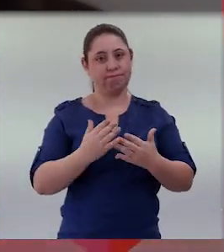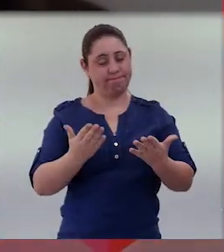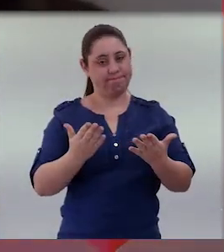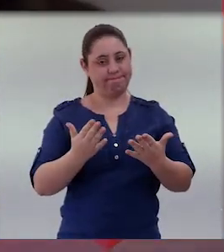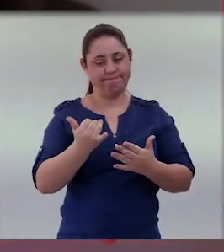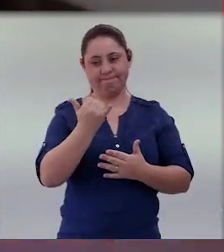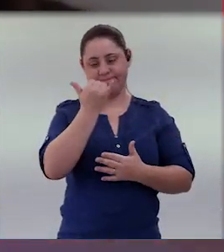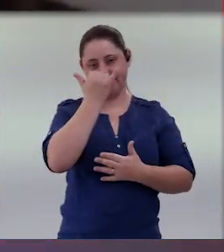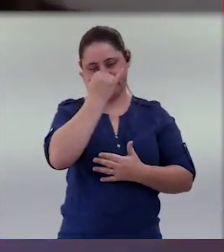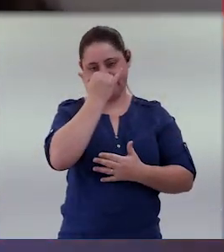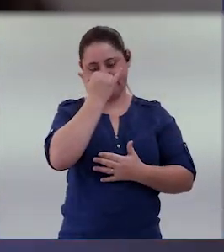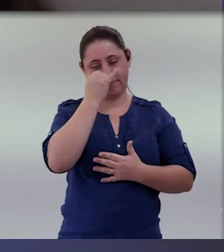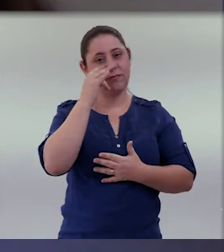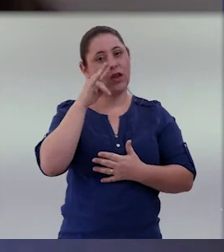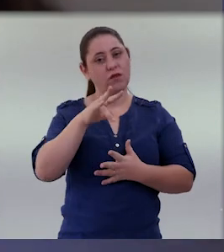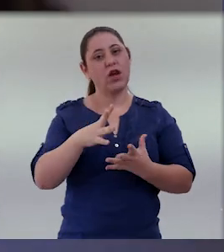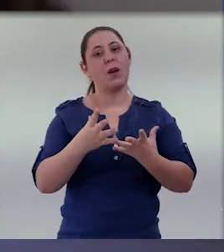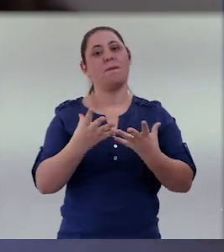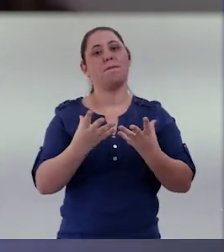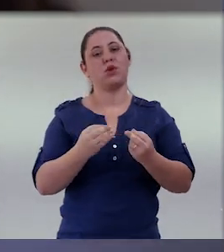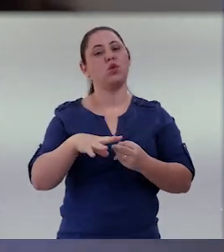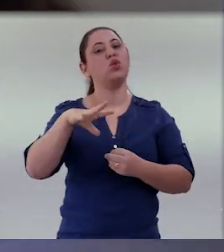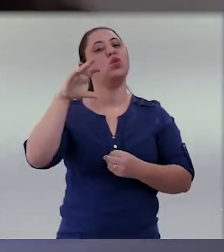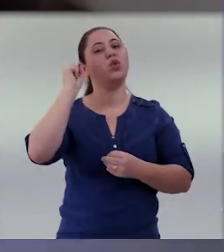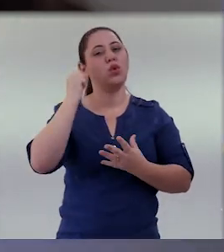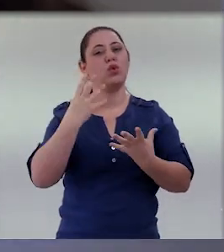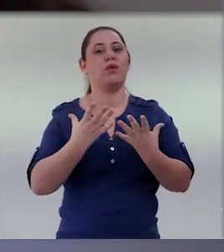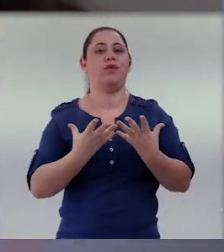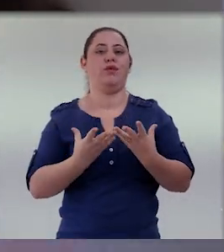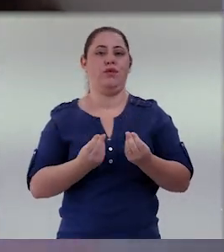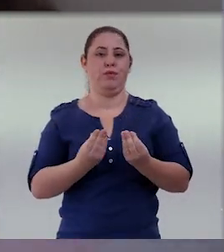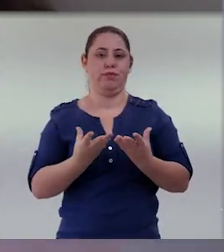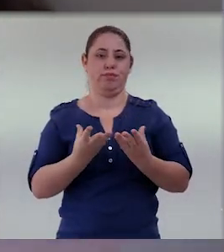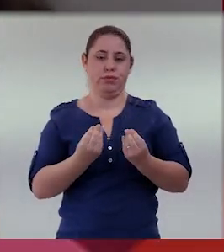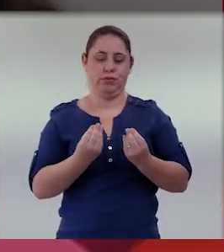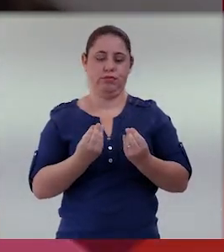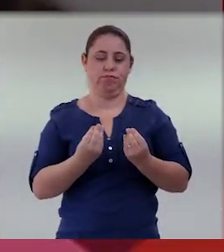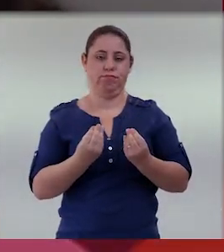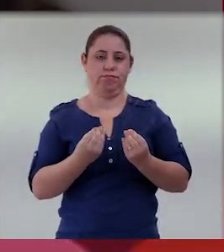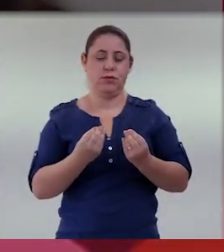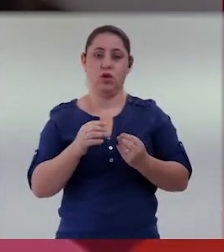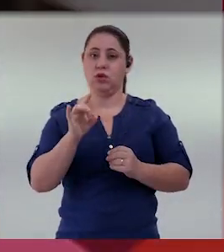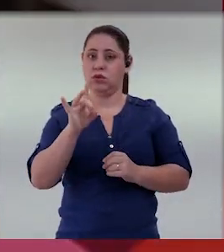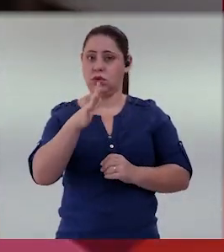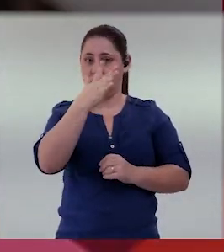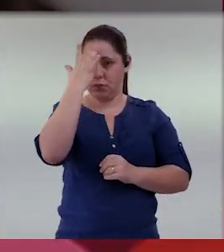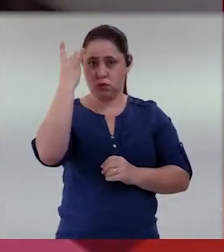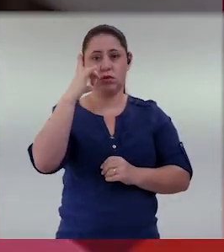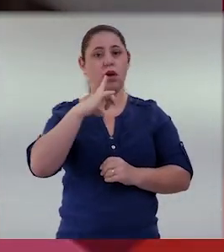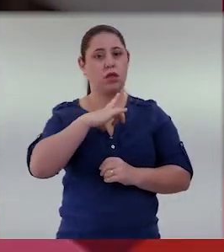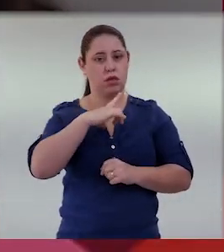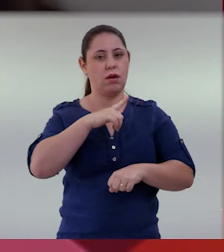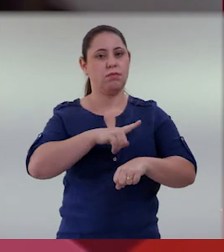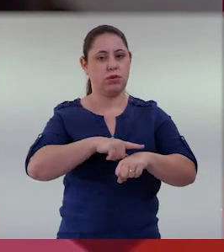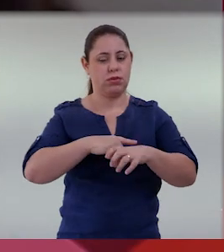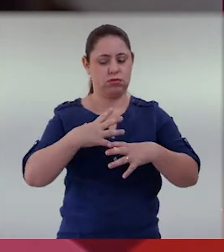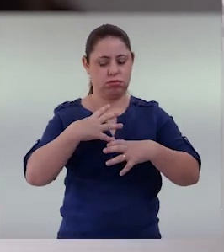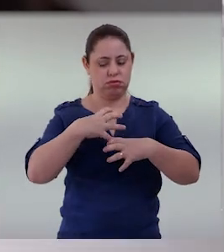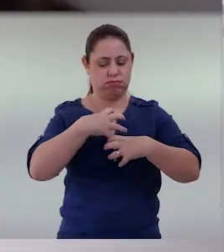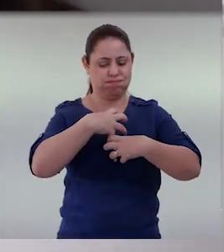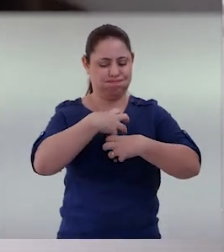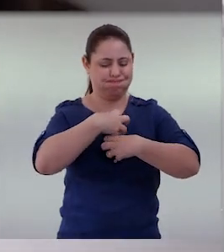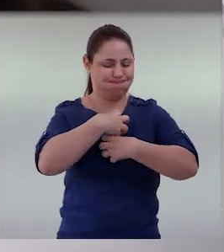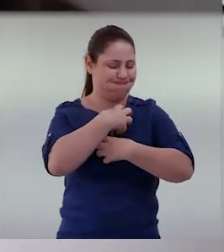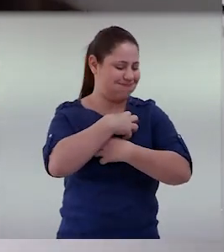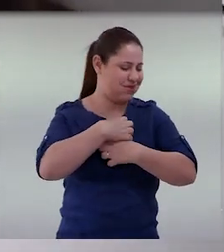Isso a gente, infelizmente, ainda vê muito, escuta muito isso, né? E só quem passa por um